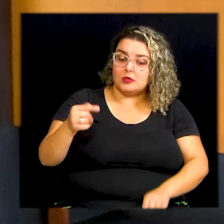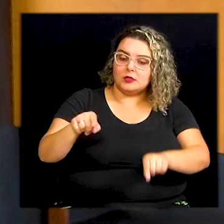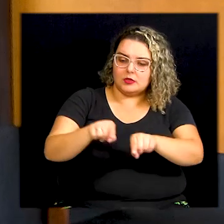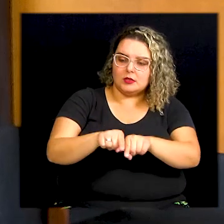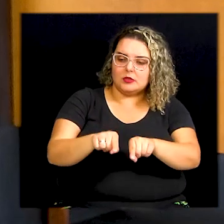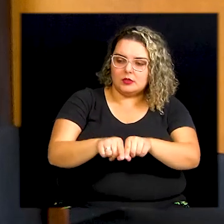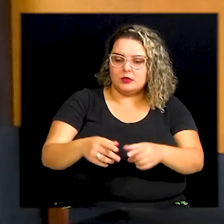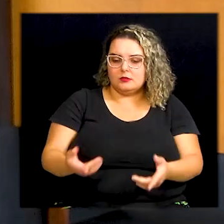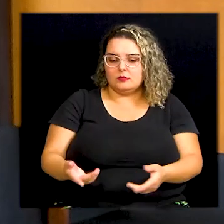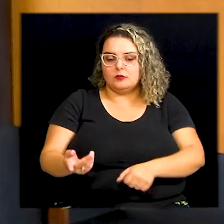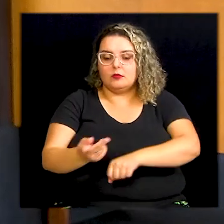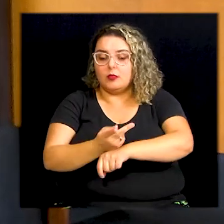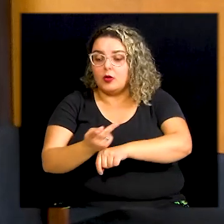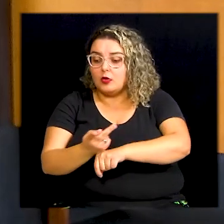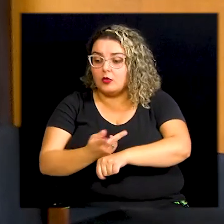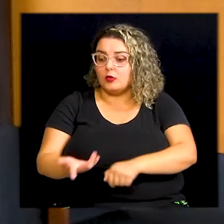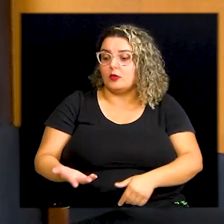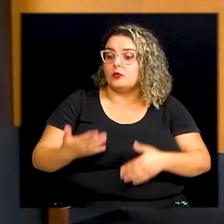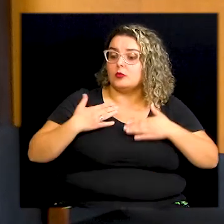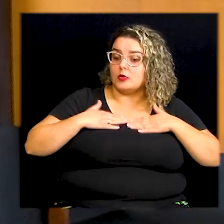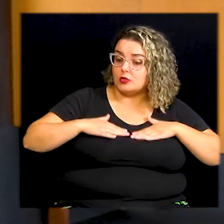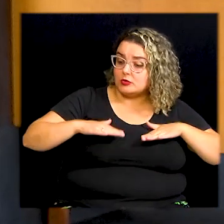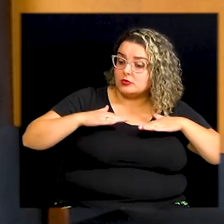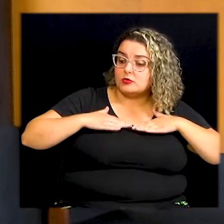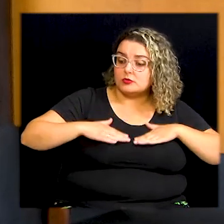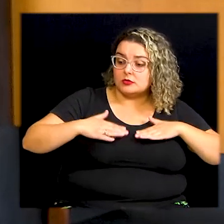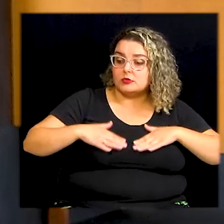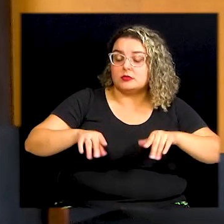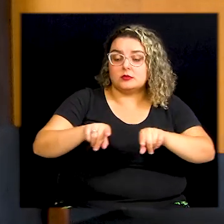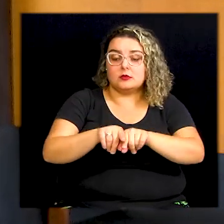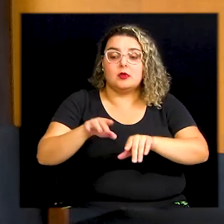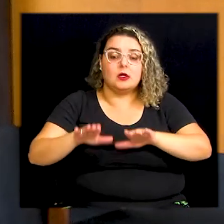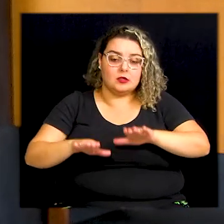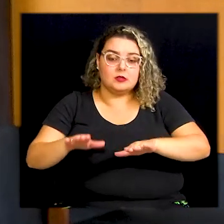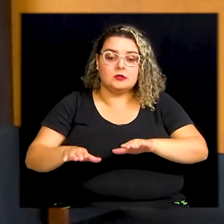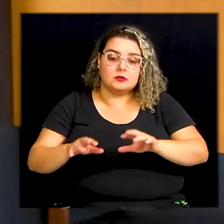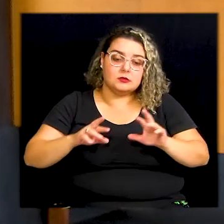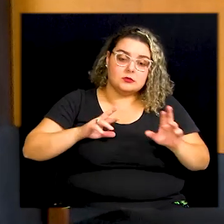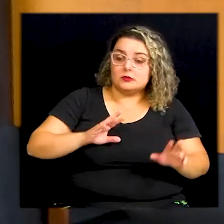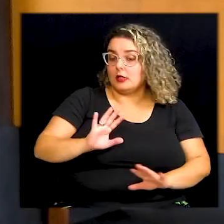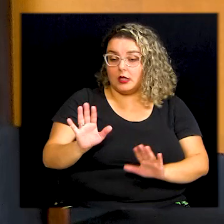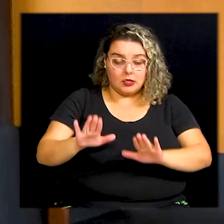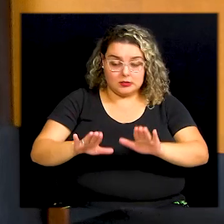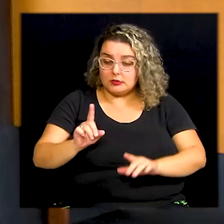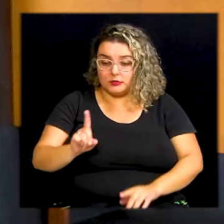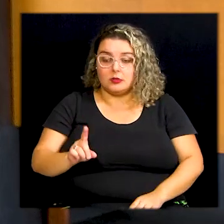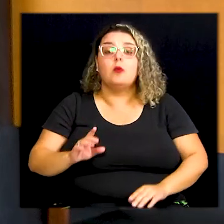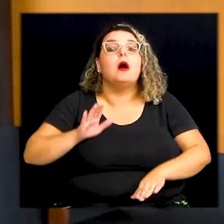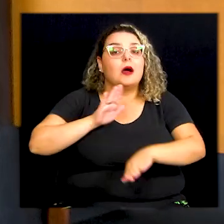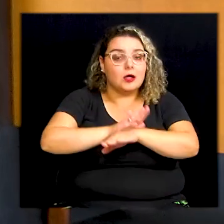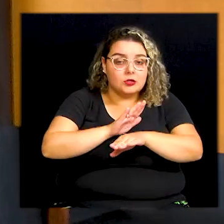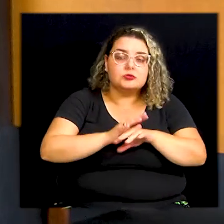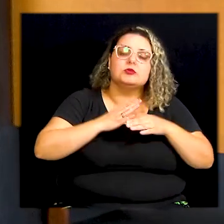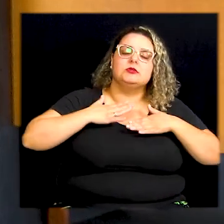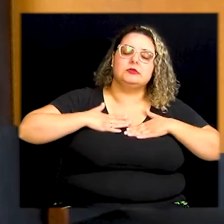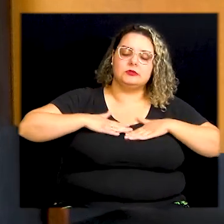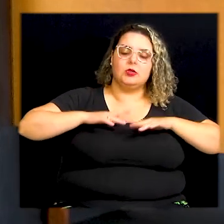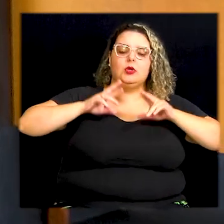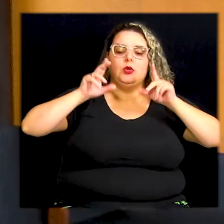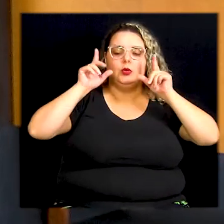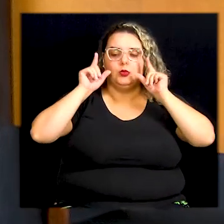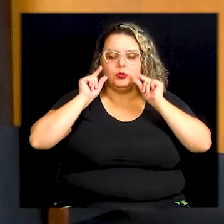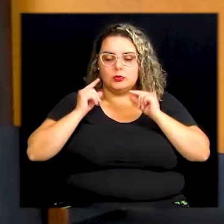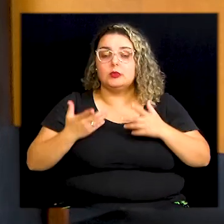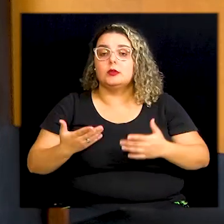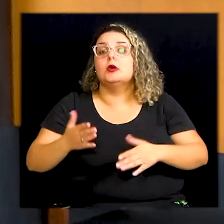também. Procura descansar bastante, que às vezes não, ajuda muito isso, né? Descansar. Então é